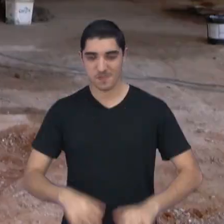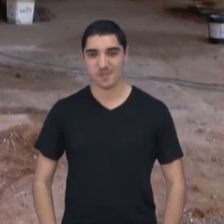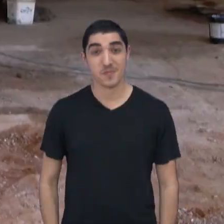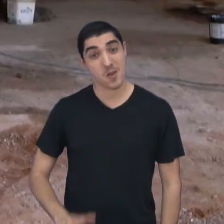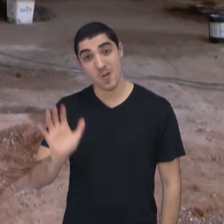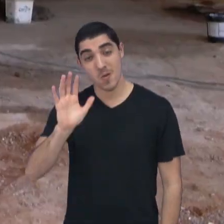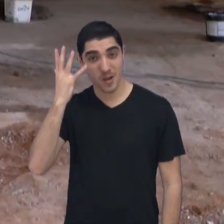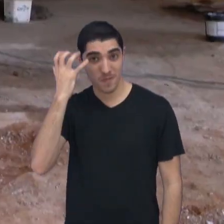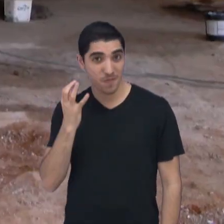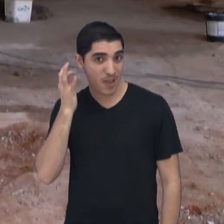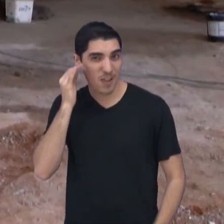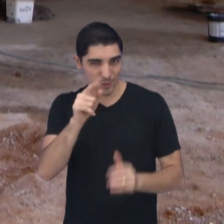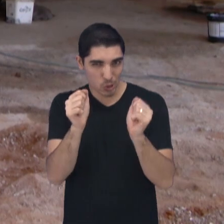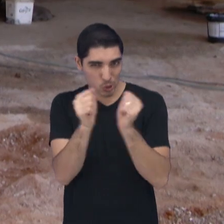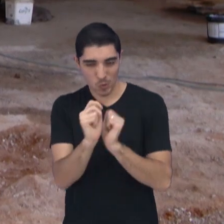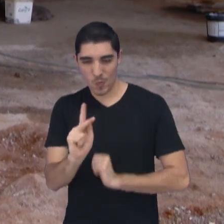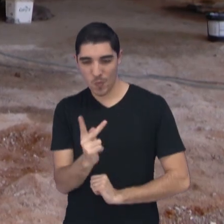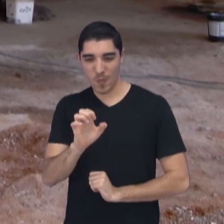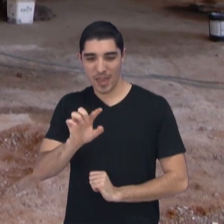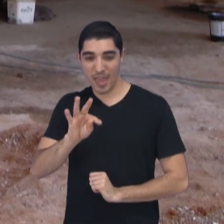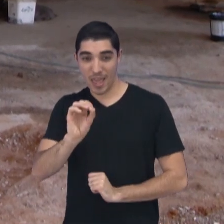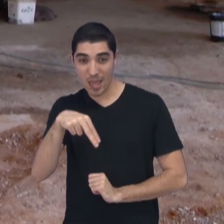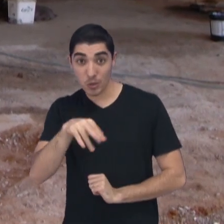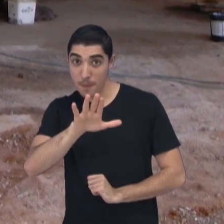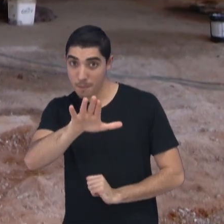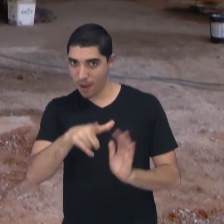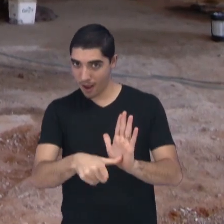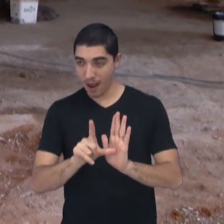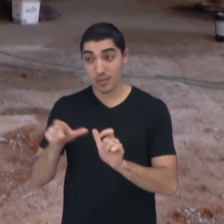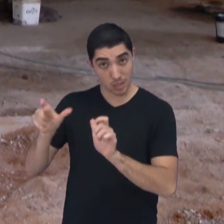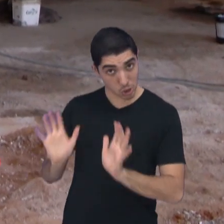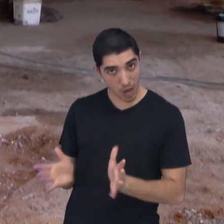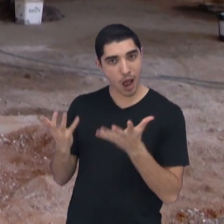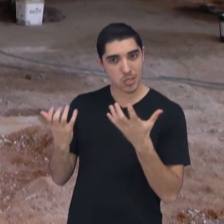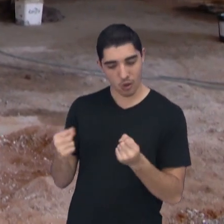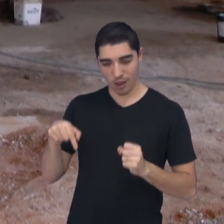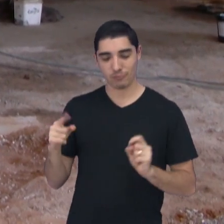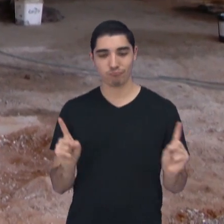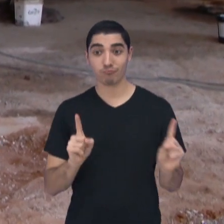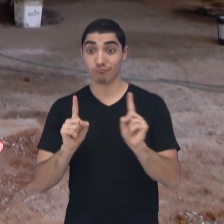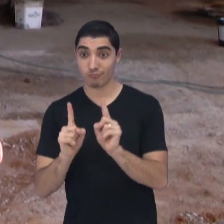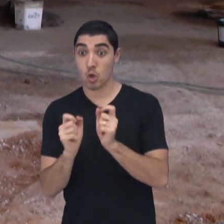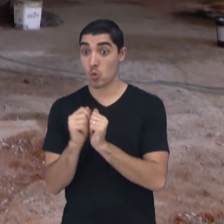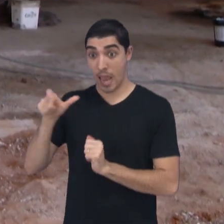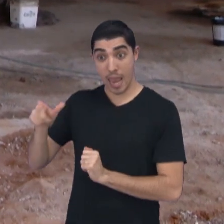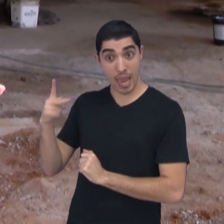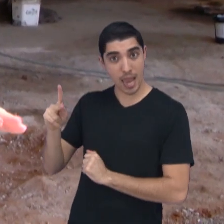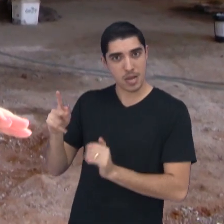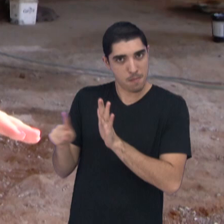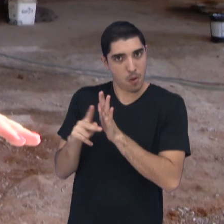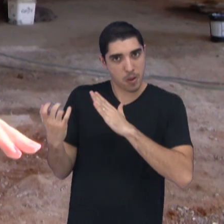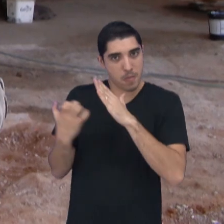Oi, Fernanda, você tá com o Elton aí no estúdio, mas antes ele me recebeu em uma das obras que ele tá fazendo vistoria e eu